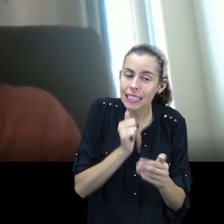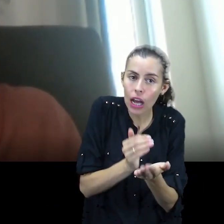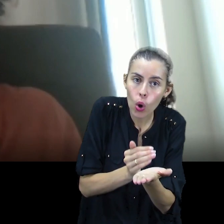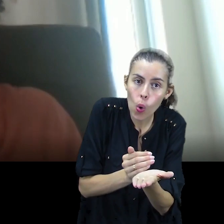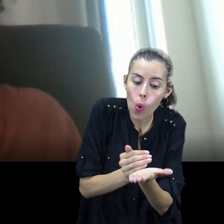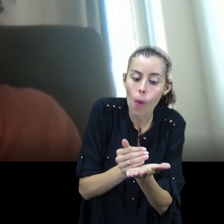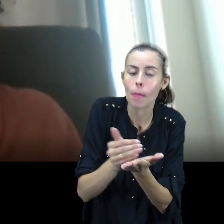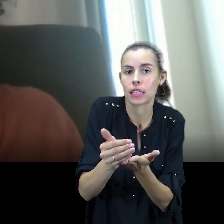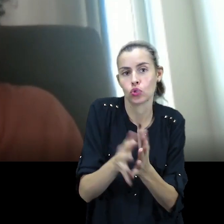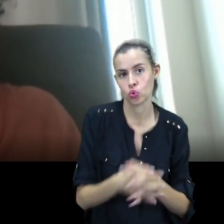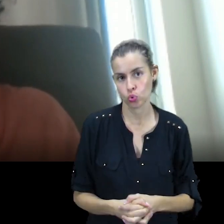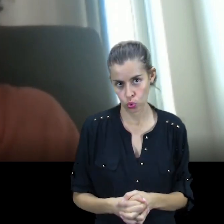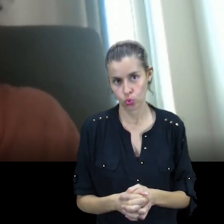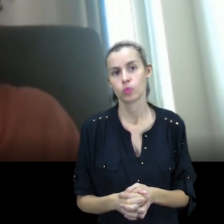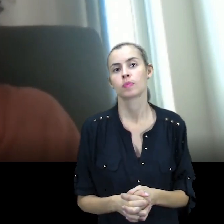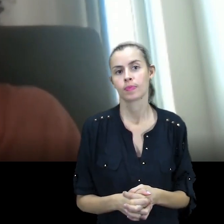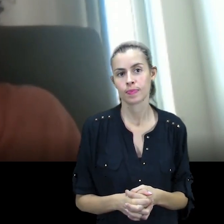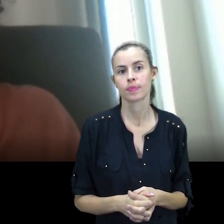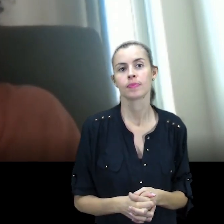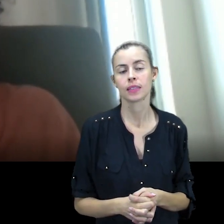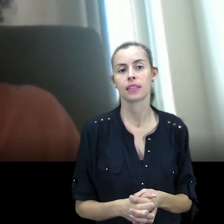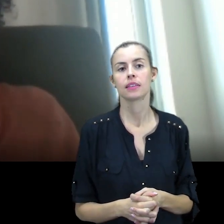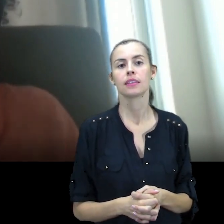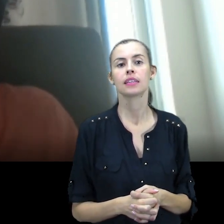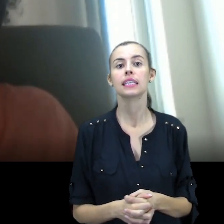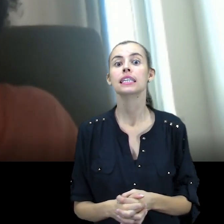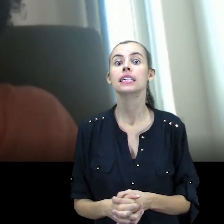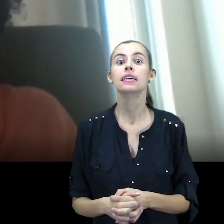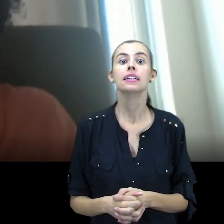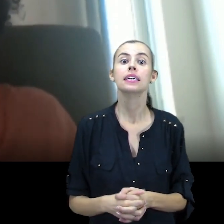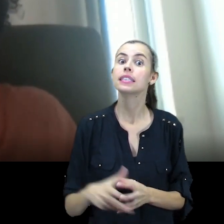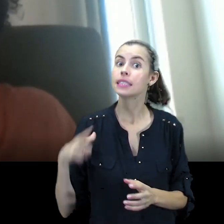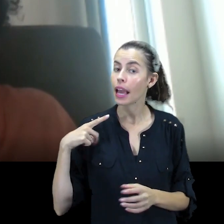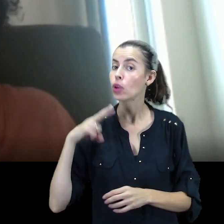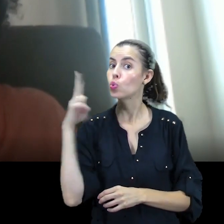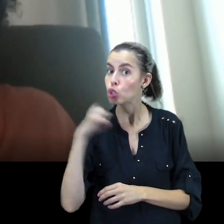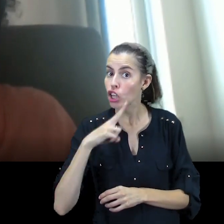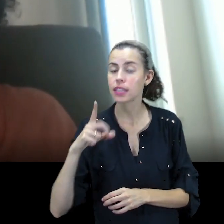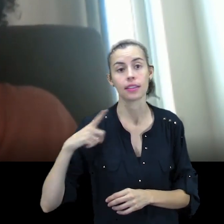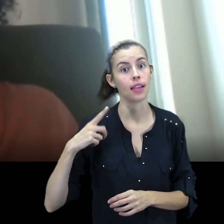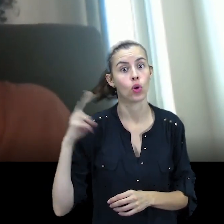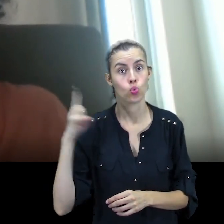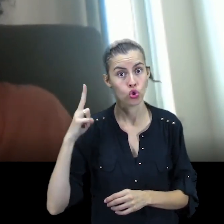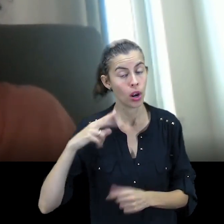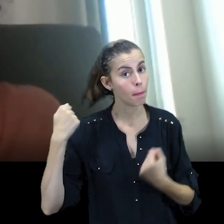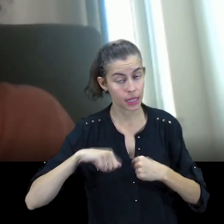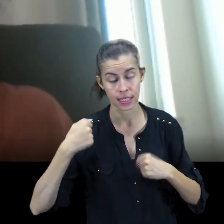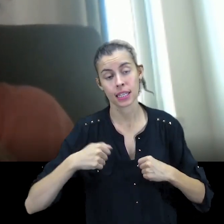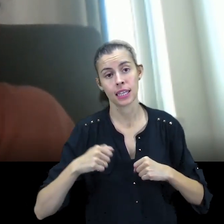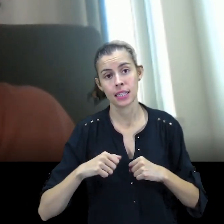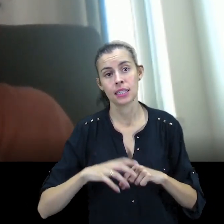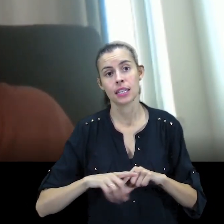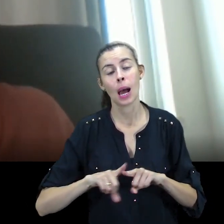uma urgência até maior, porque ela é obrigatória para os alunos que entraram em 2023. Então, a gente